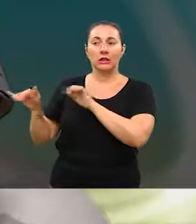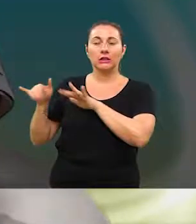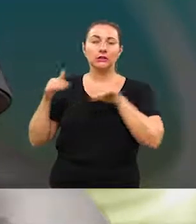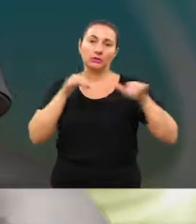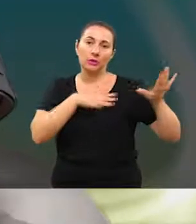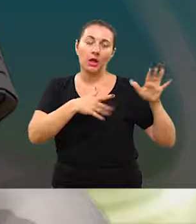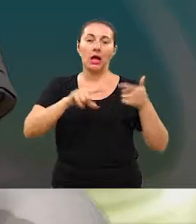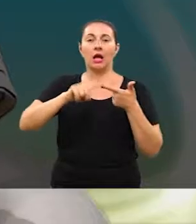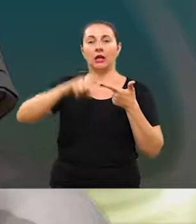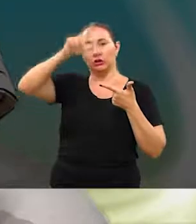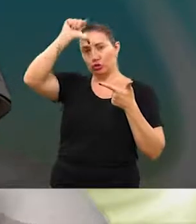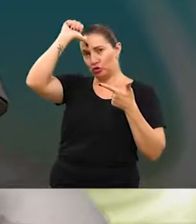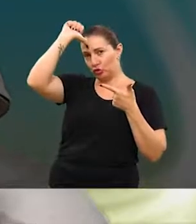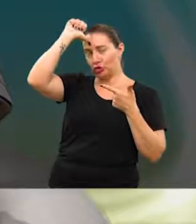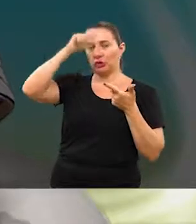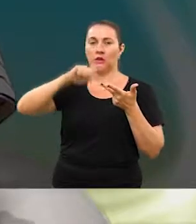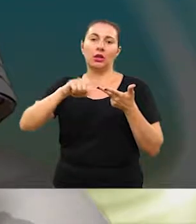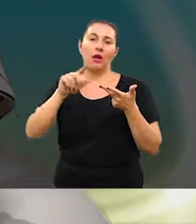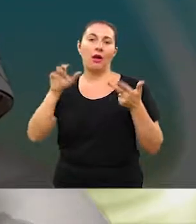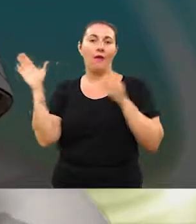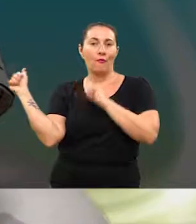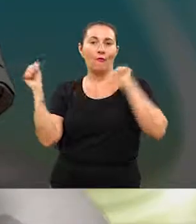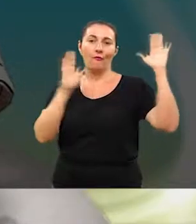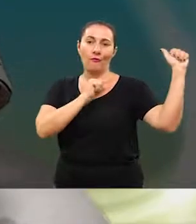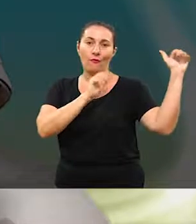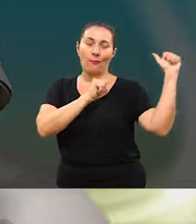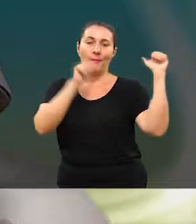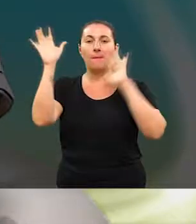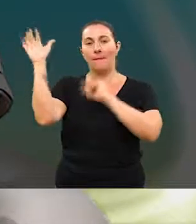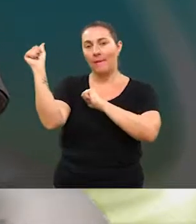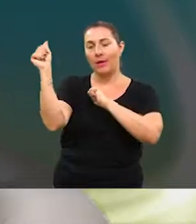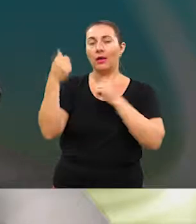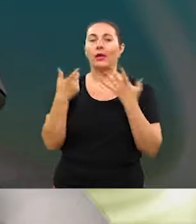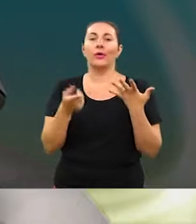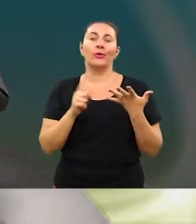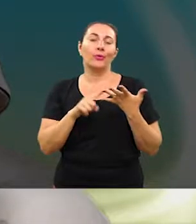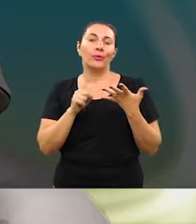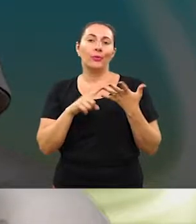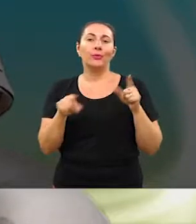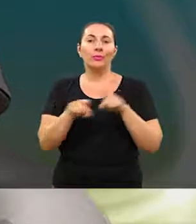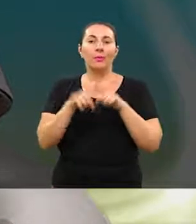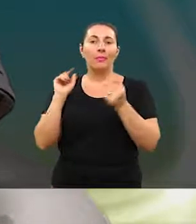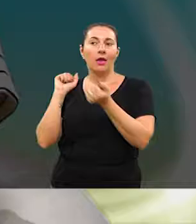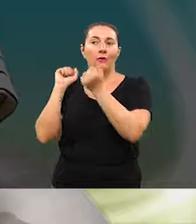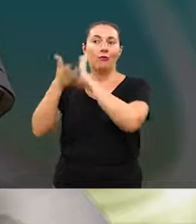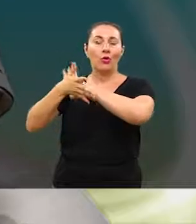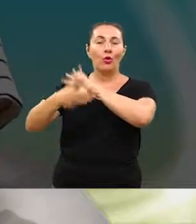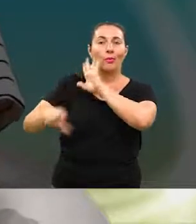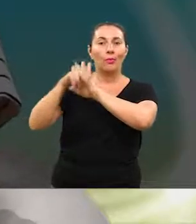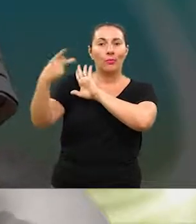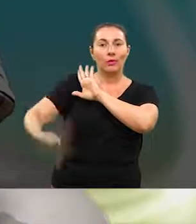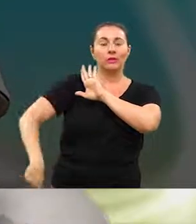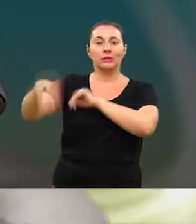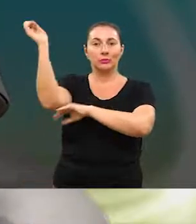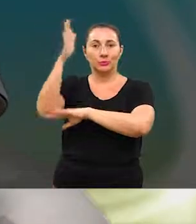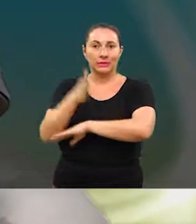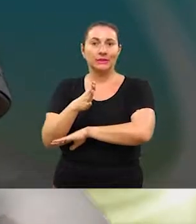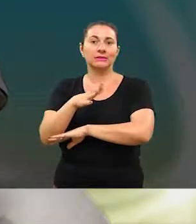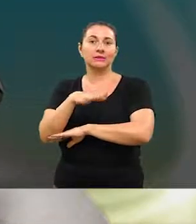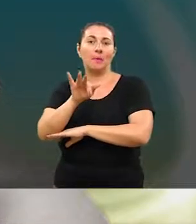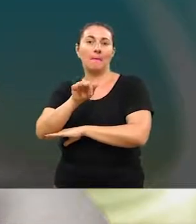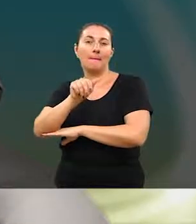entra a dança do ventre, dança indiana, flamenco, diversas outras também. Algumas danças folclóricas típicas do Brasil, como, por